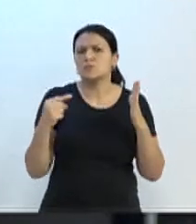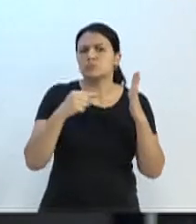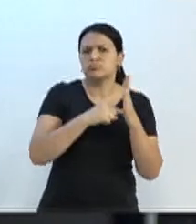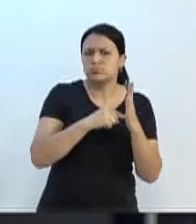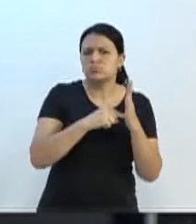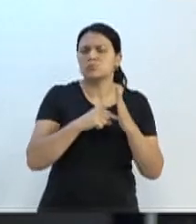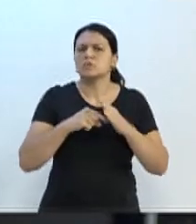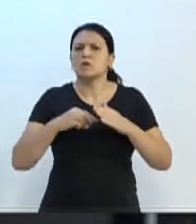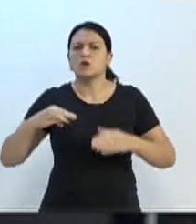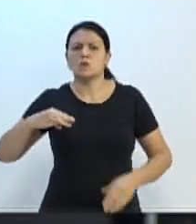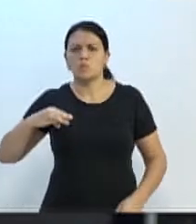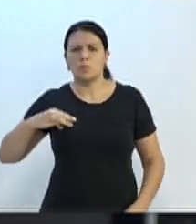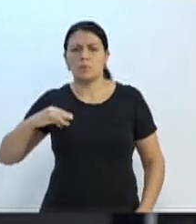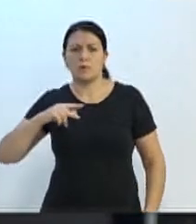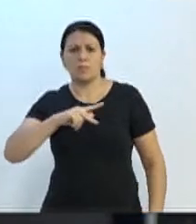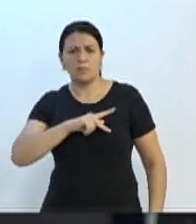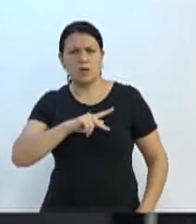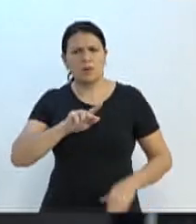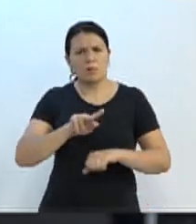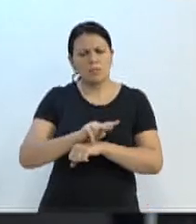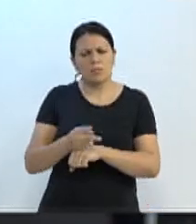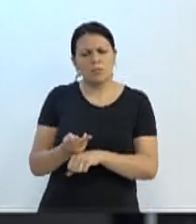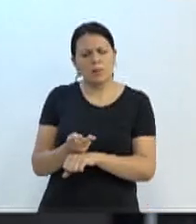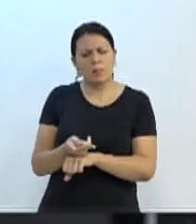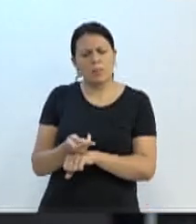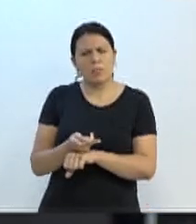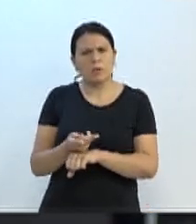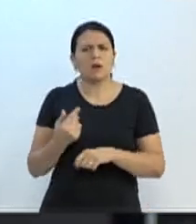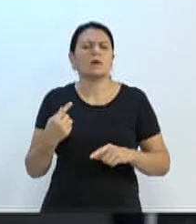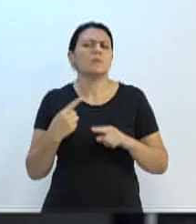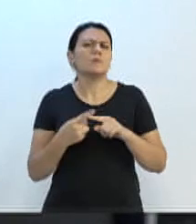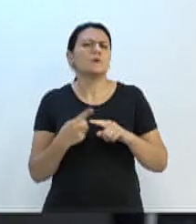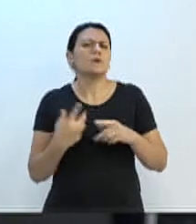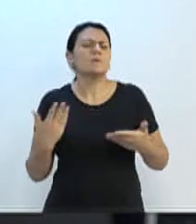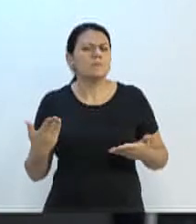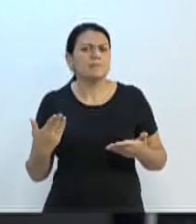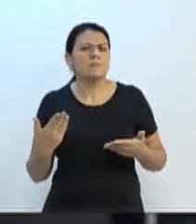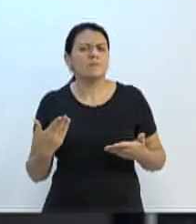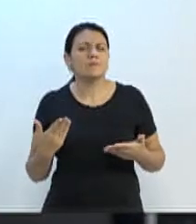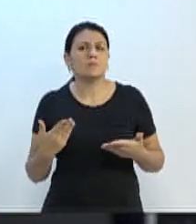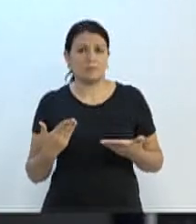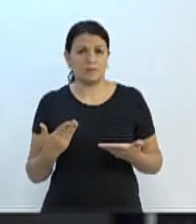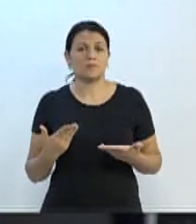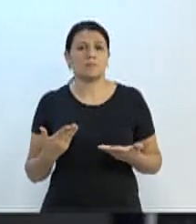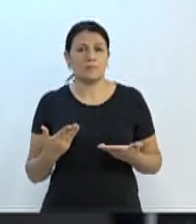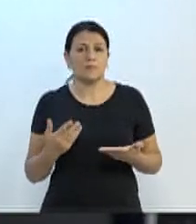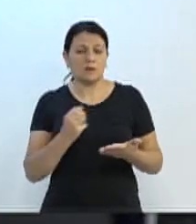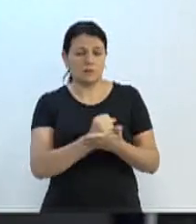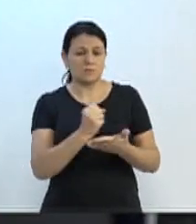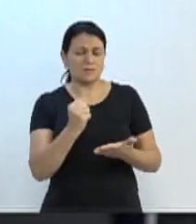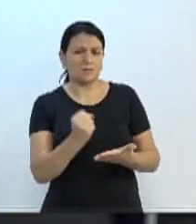investigando, e é importante a participação do senhor aqui nesta casa para debater isso, porque justamente esse